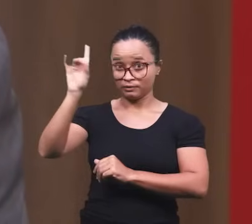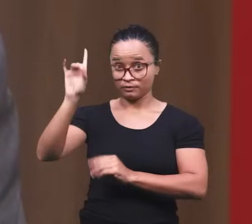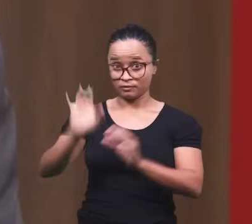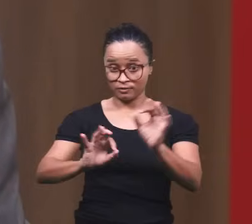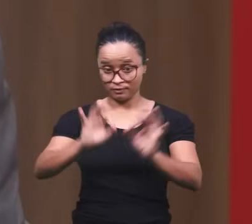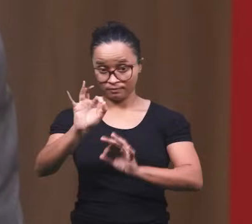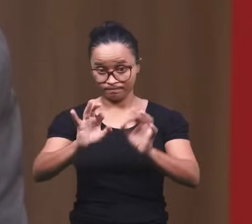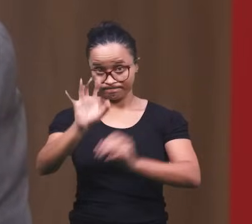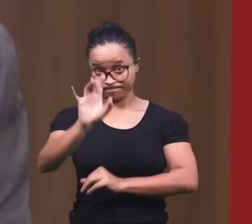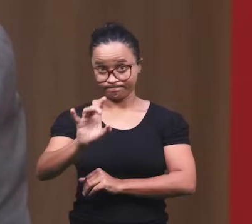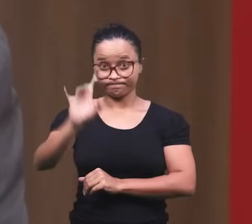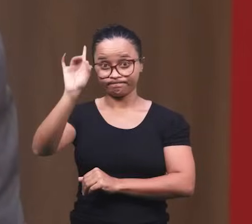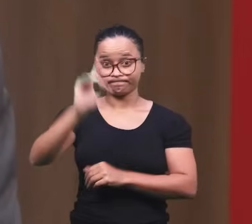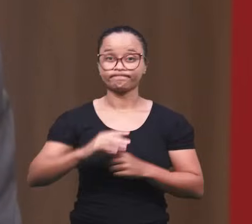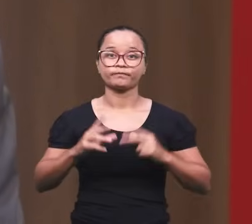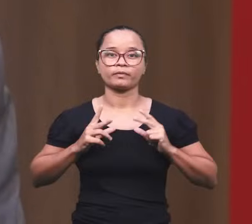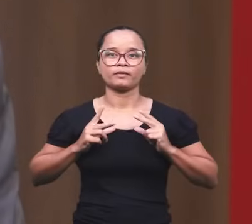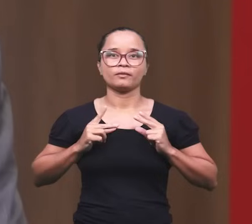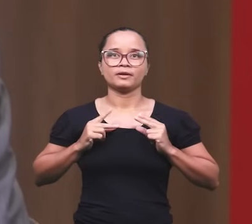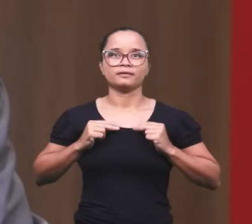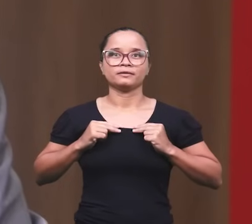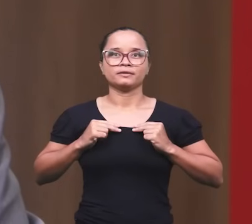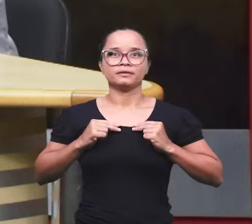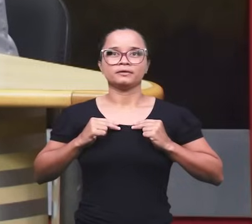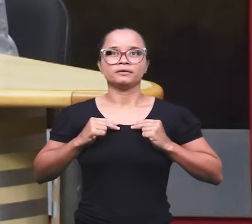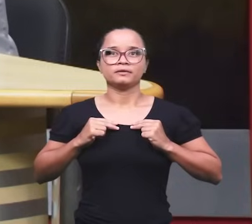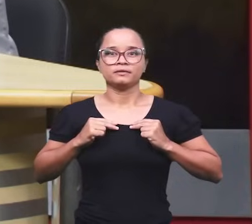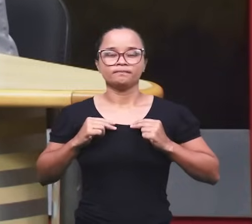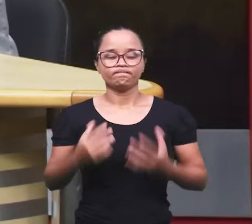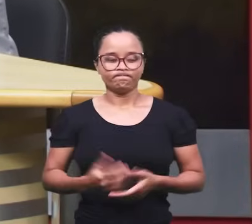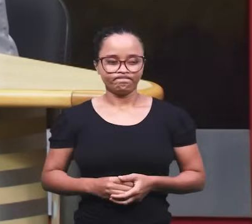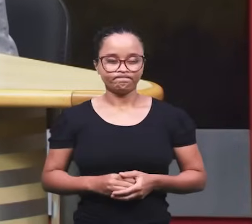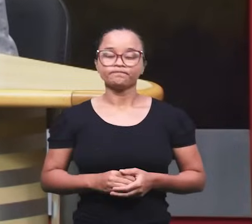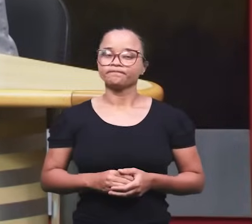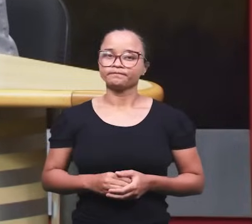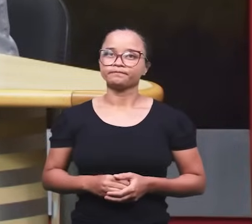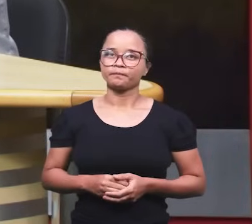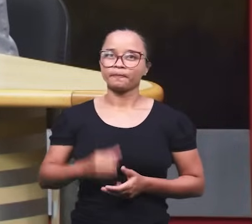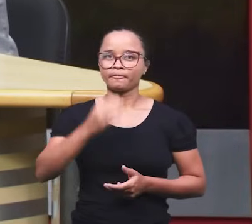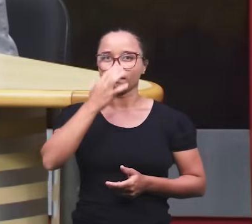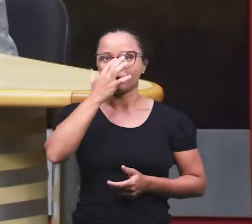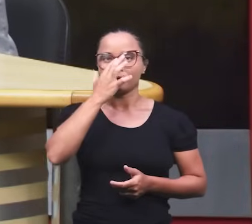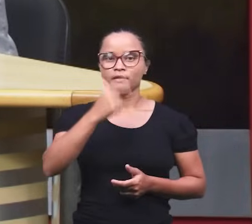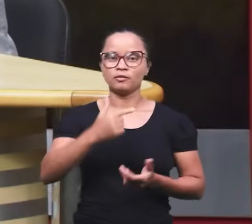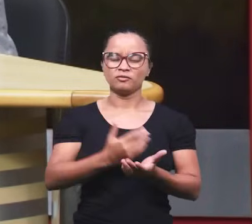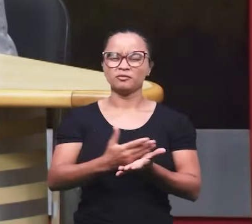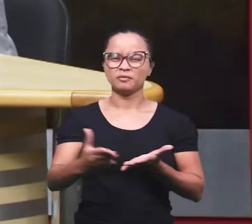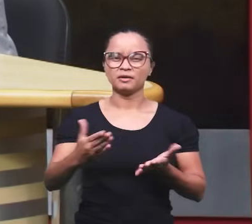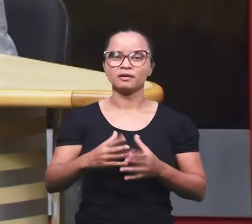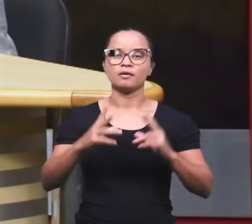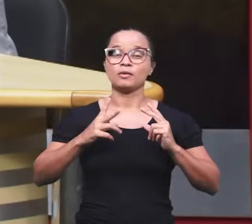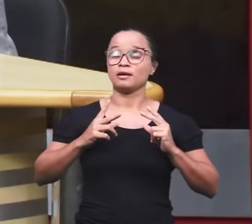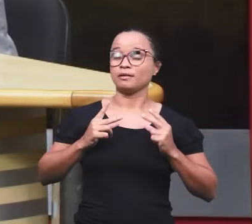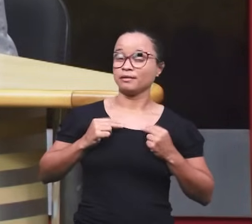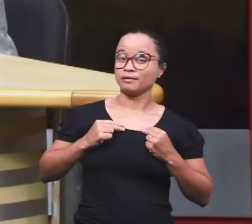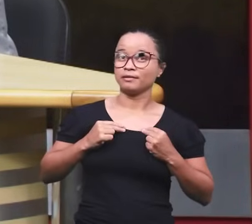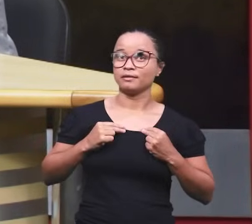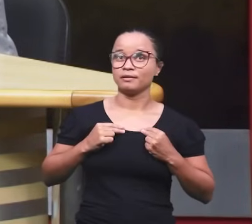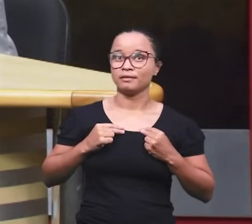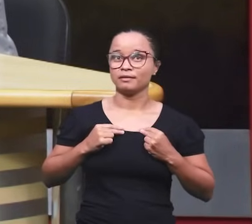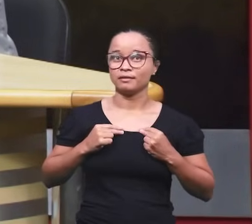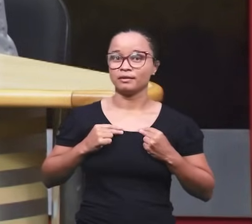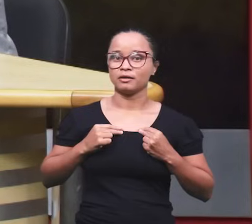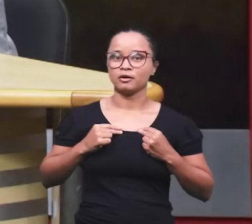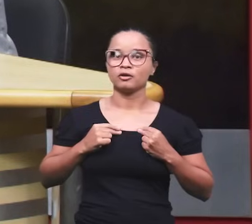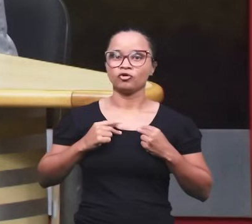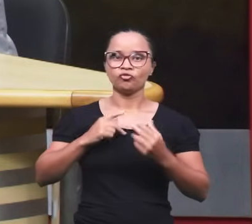de Deus programados por Deus né é e é uma herança eh eu eu usei essa expressão lá no início é uma